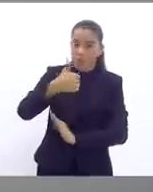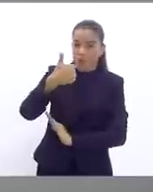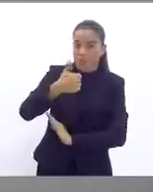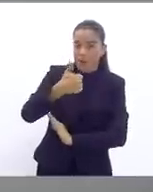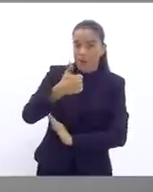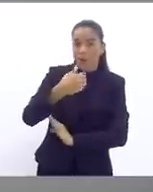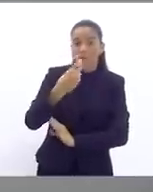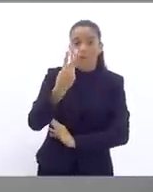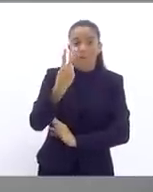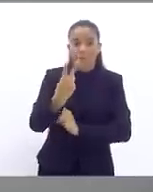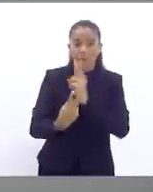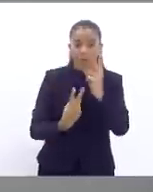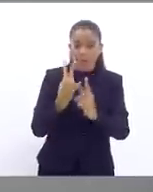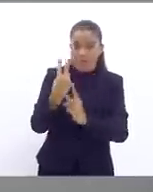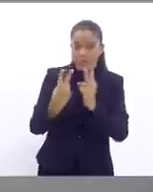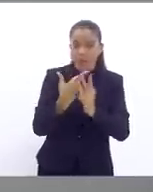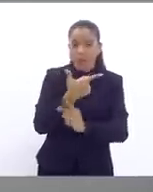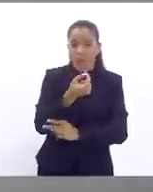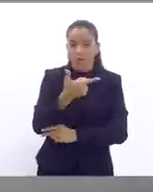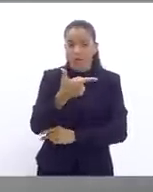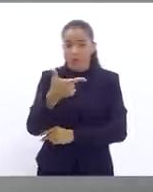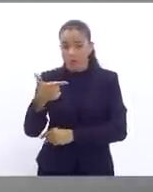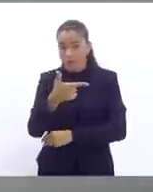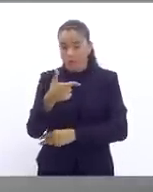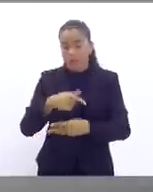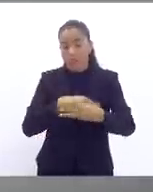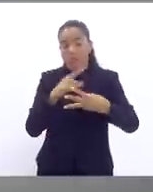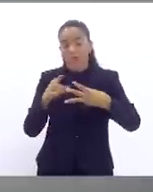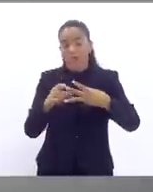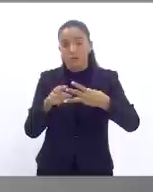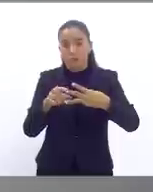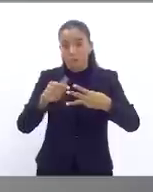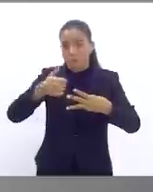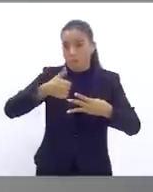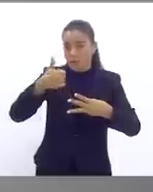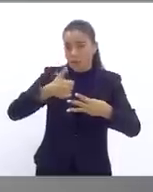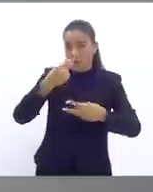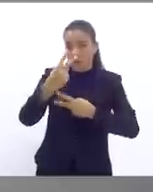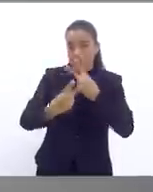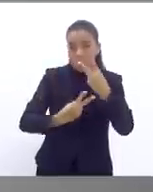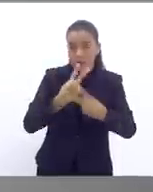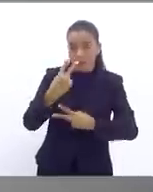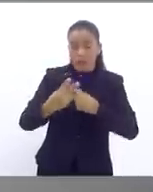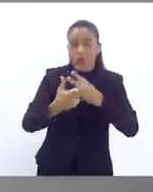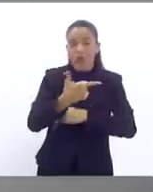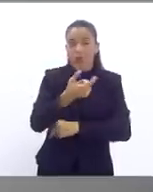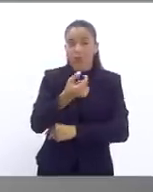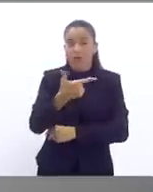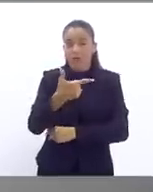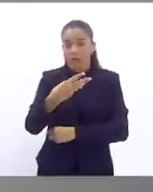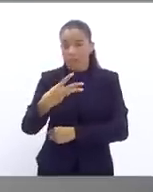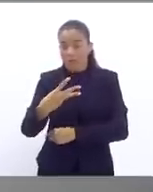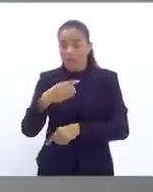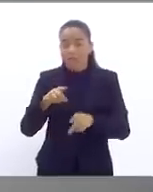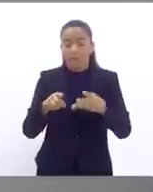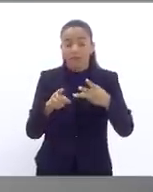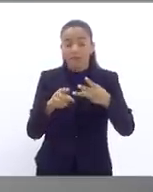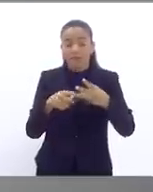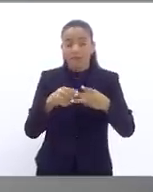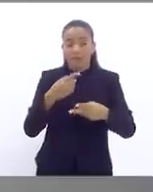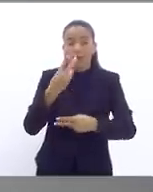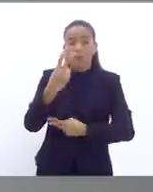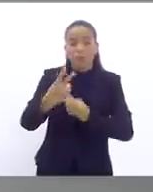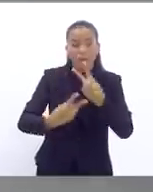de 22 a segunda seria paga no primeiro bimestre de 2023 e a terceira no primeiro